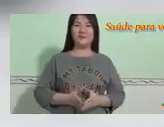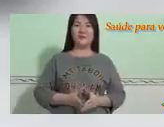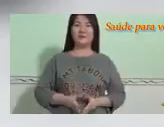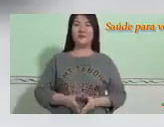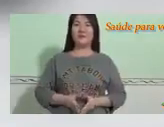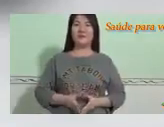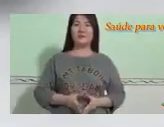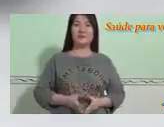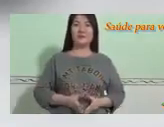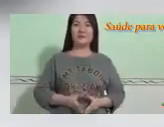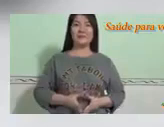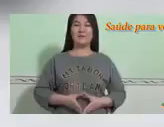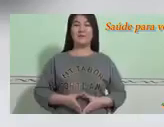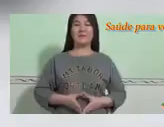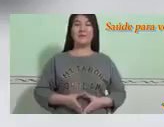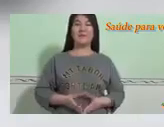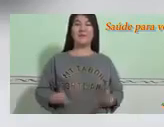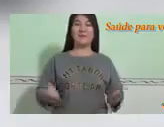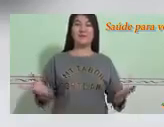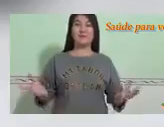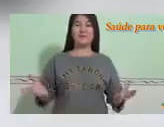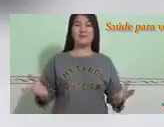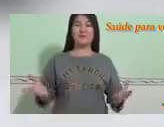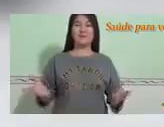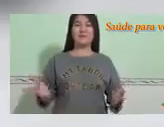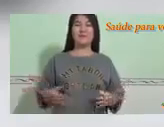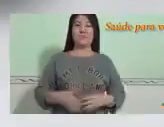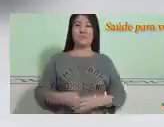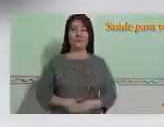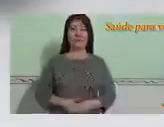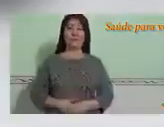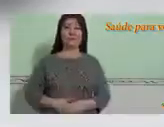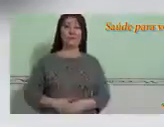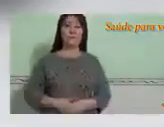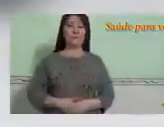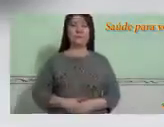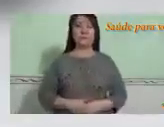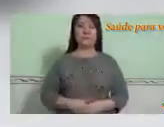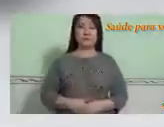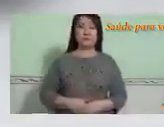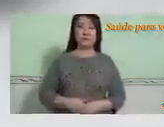agressivas, compulsões, irritabilidade, falta de interesse nas outras pessoas,